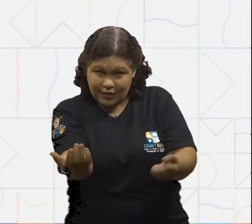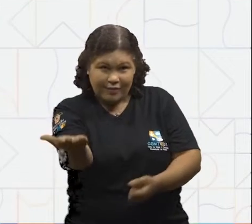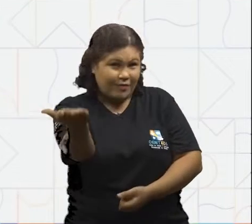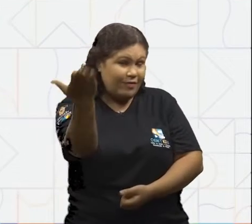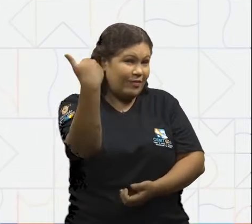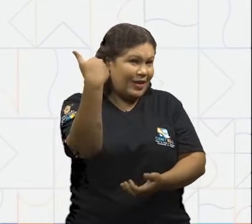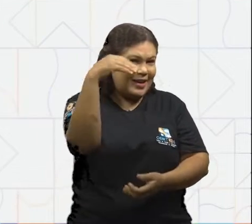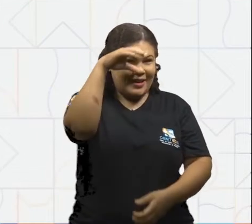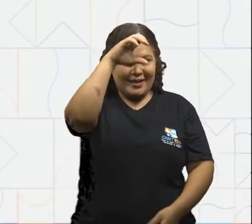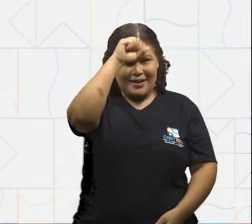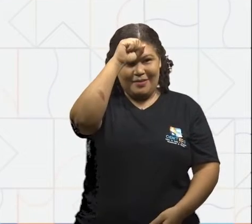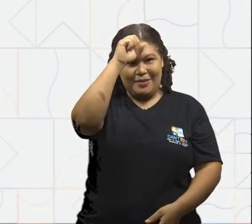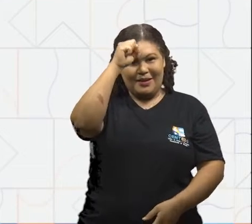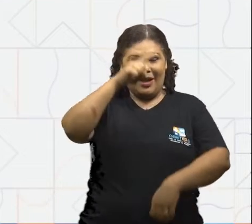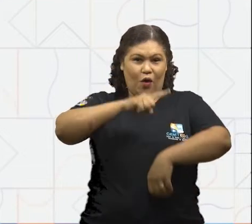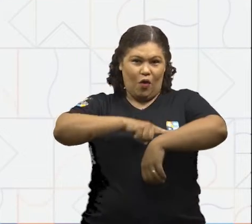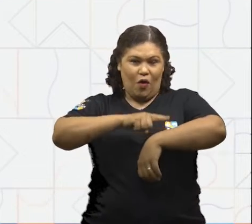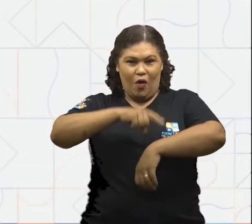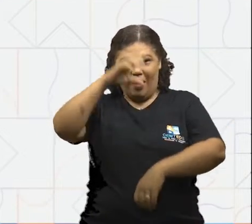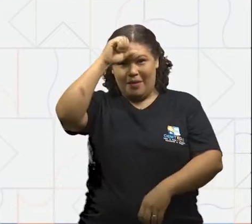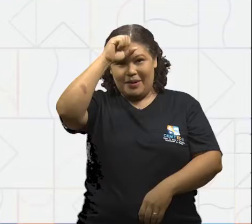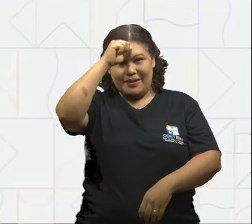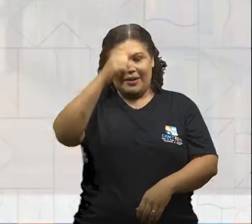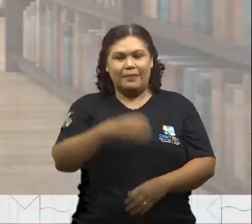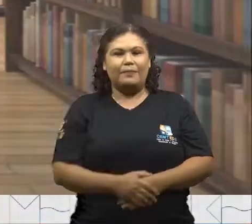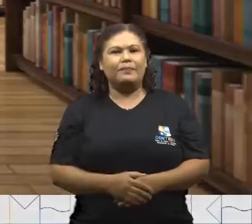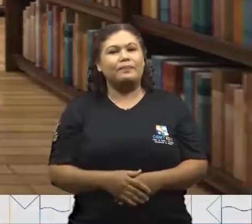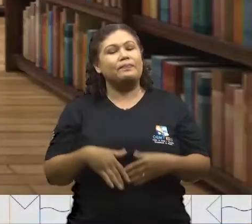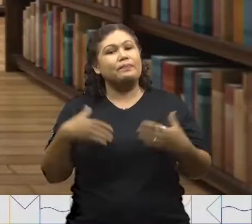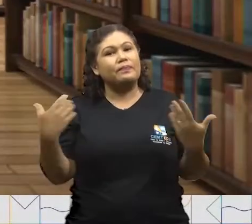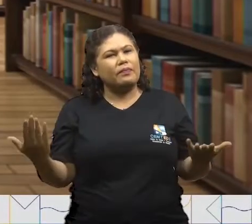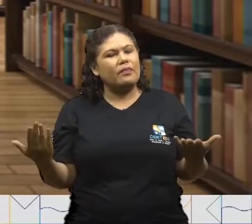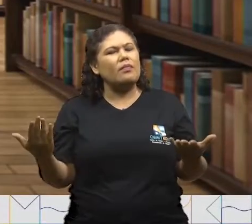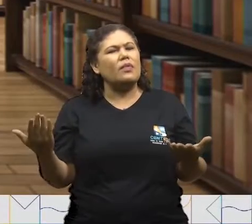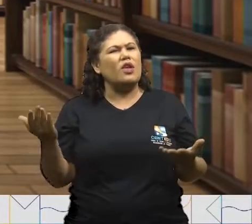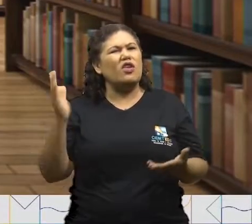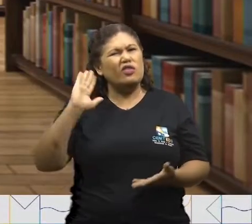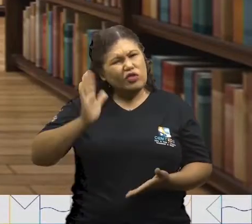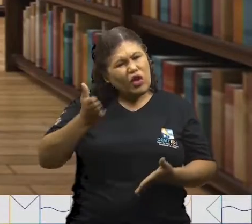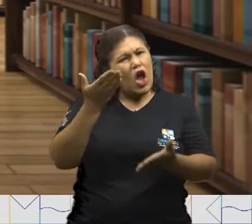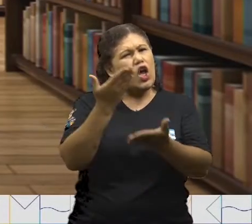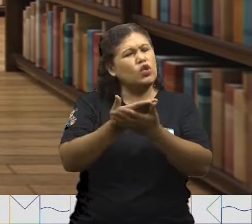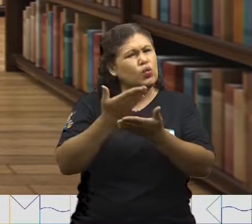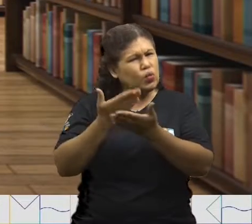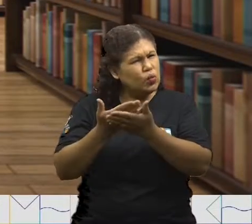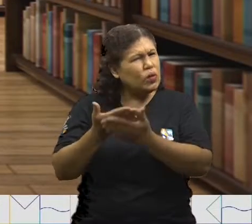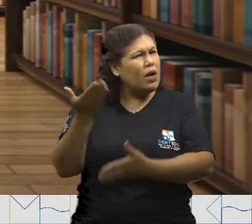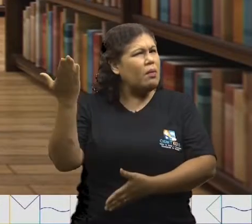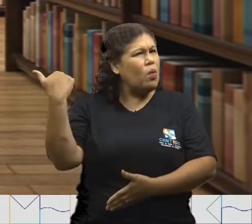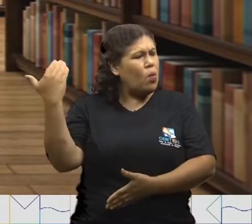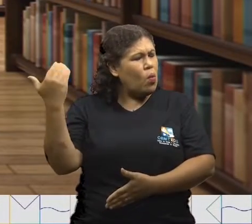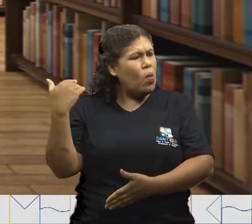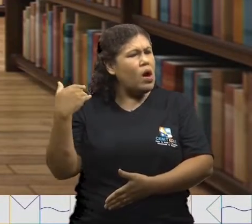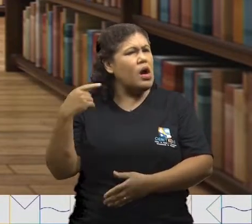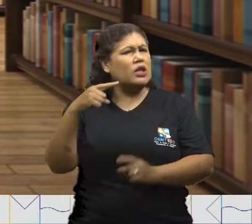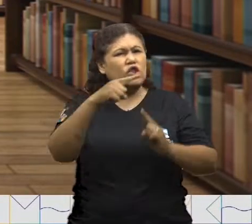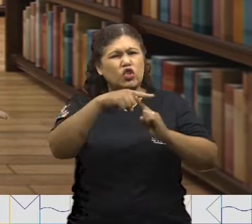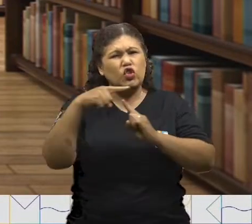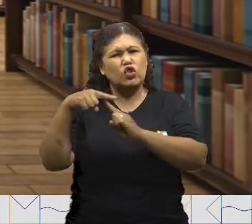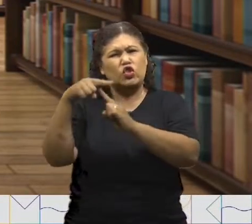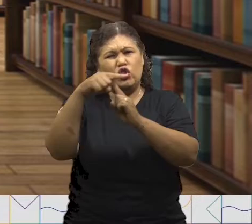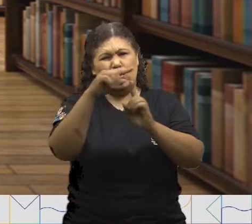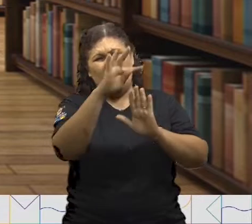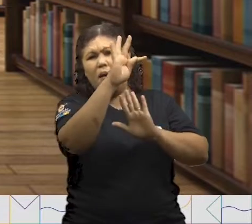Sim? Então vamos lá para a hora de aprender! Em muitas de nossas aulas, temos descoberto